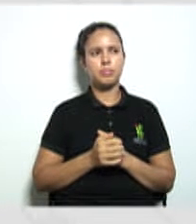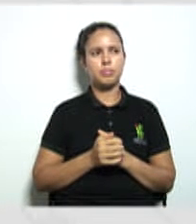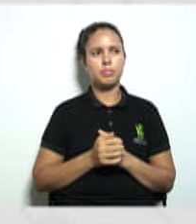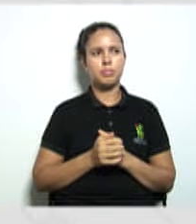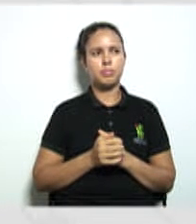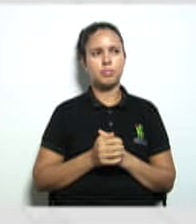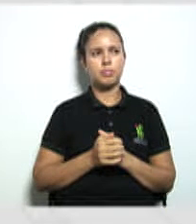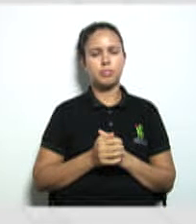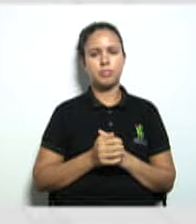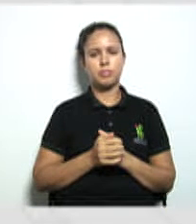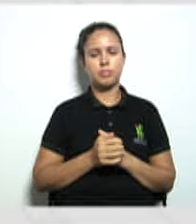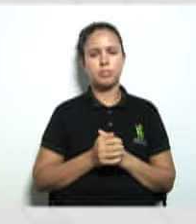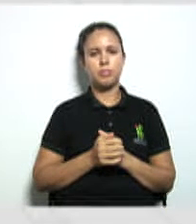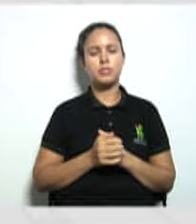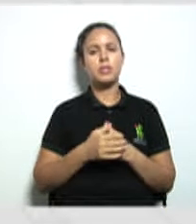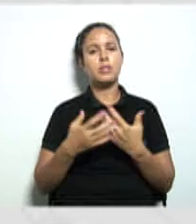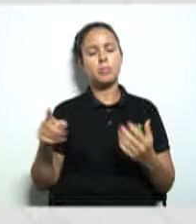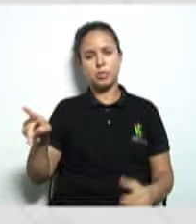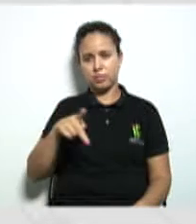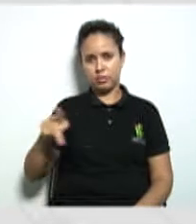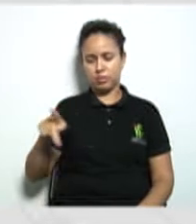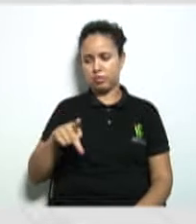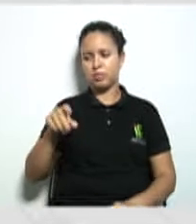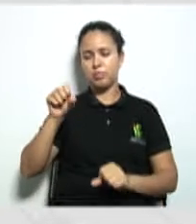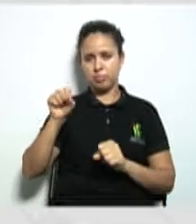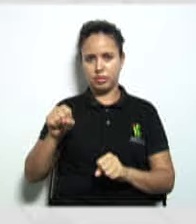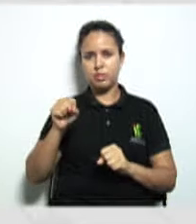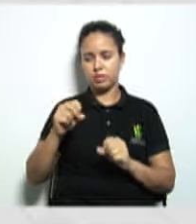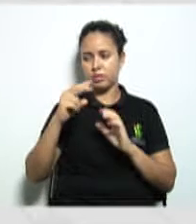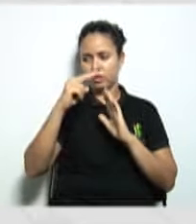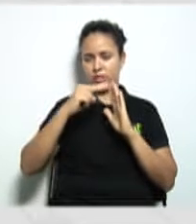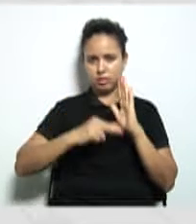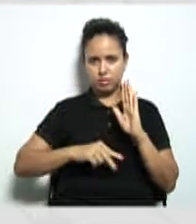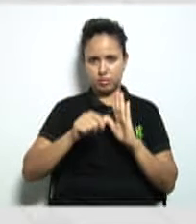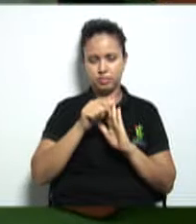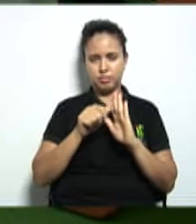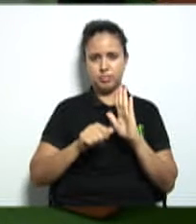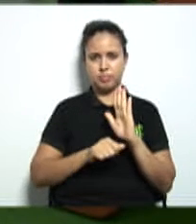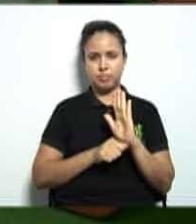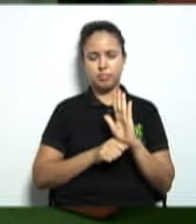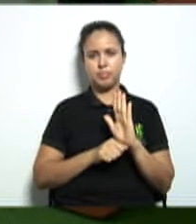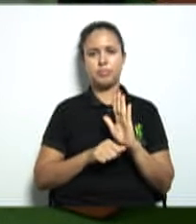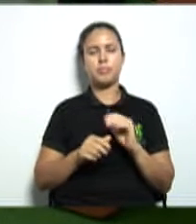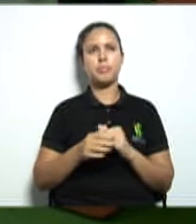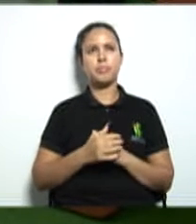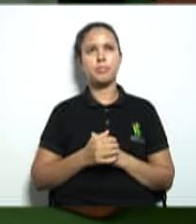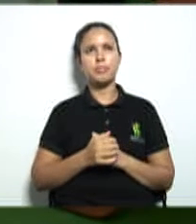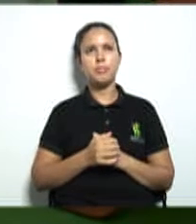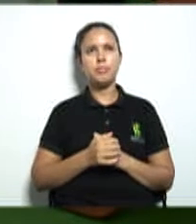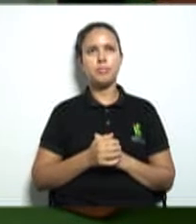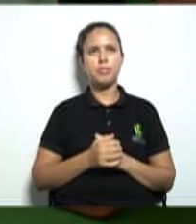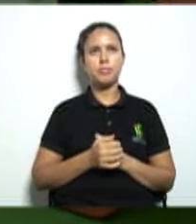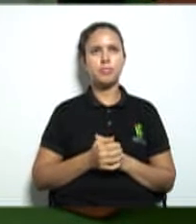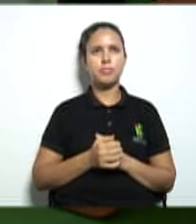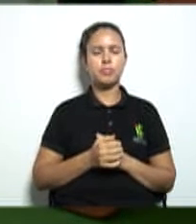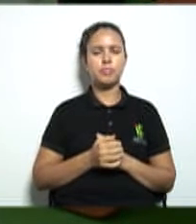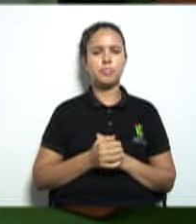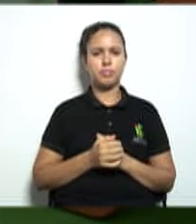Professora Marialva, a senhora quer fazer a leitura para nós? Com o maior desse prazer, artigo? professora Marisete, com o maior prazer. Então, vamos lá,